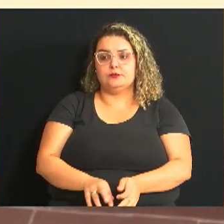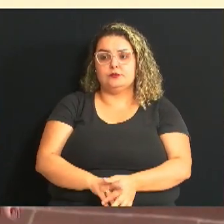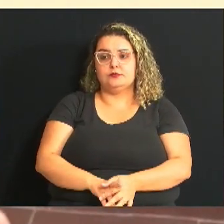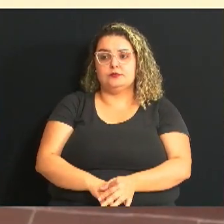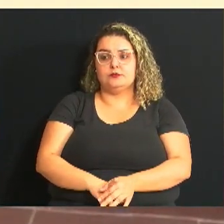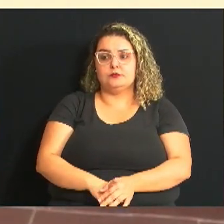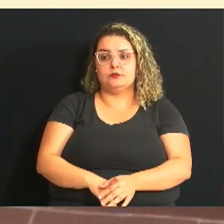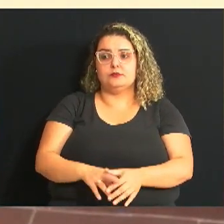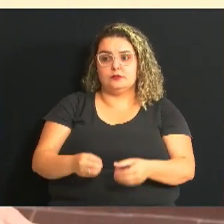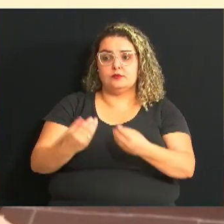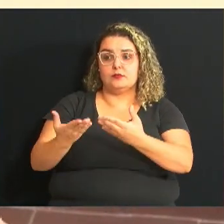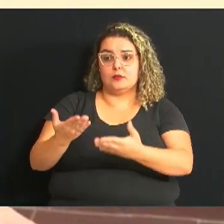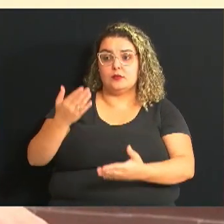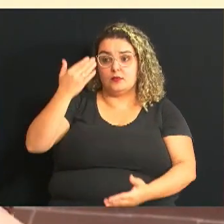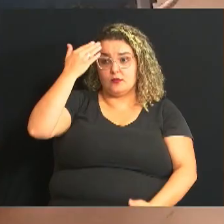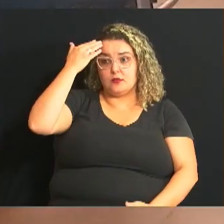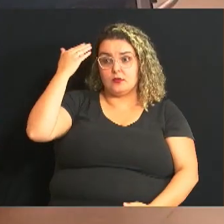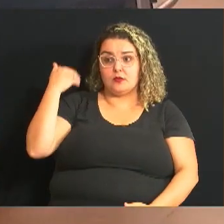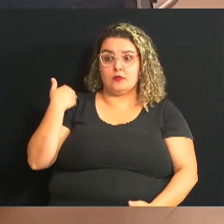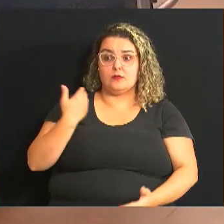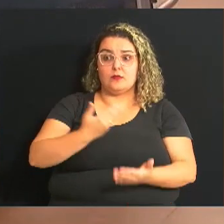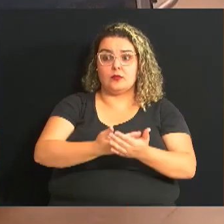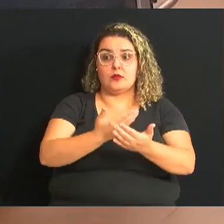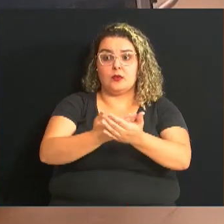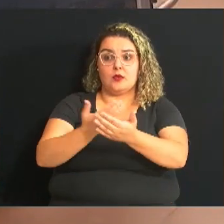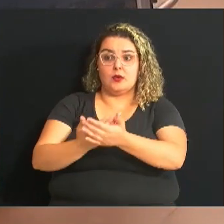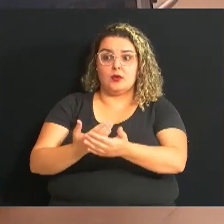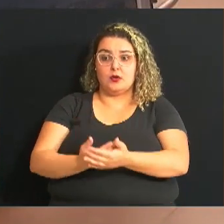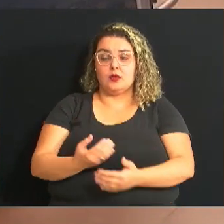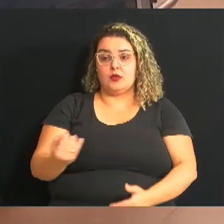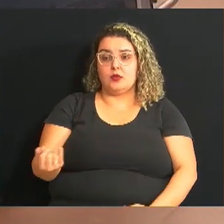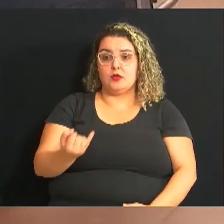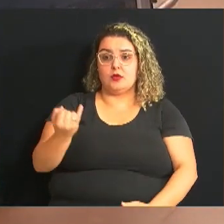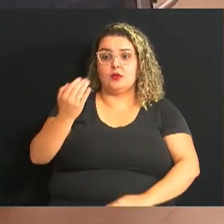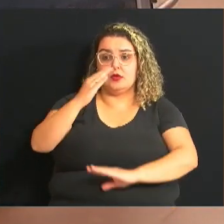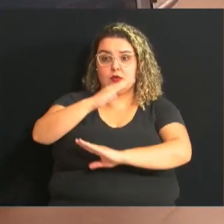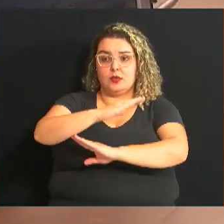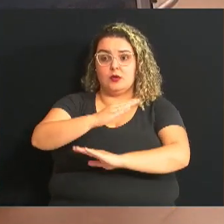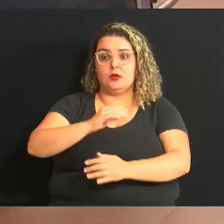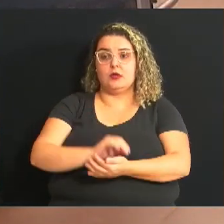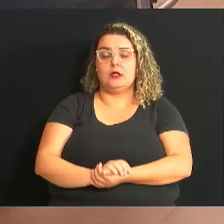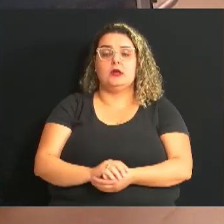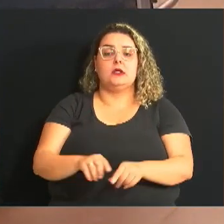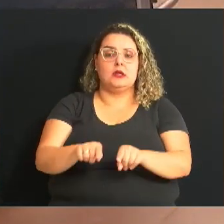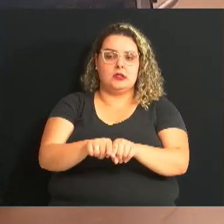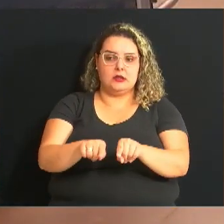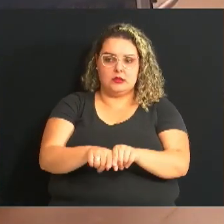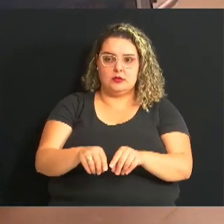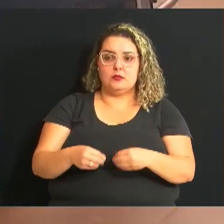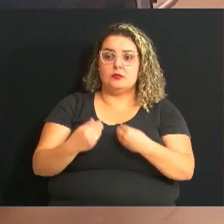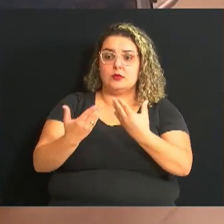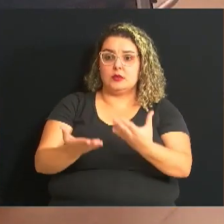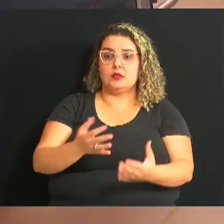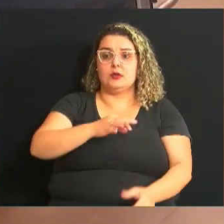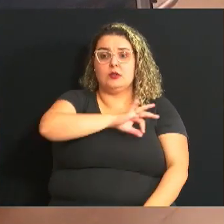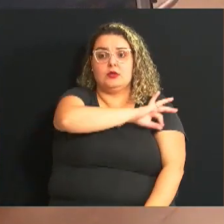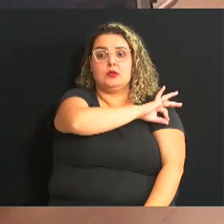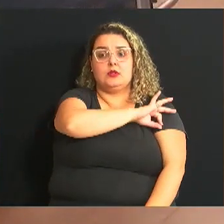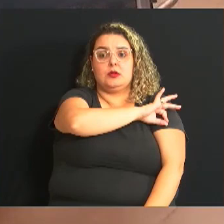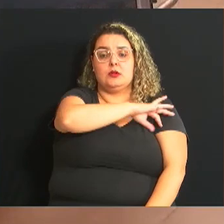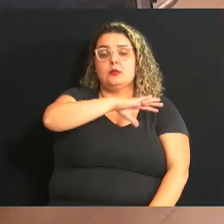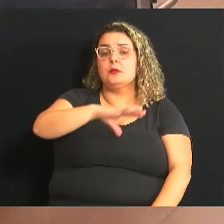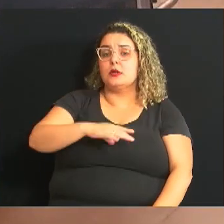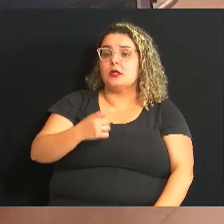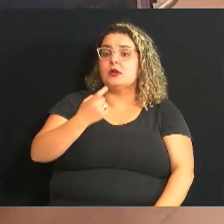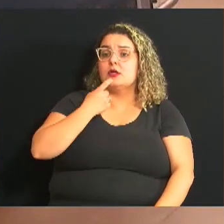Débora, né, um estudo muito importante, a gente entregou para a Câmara, já entregamos também para a Prefeitura Municipal de Campinas,